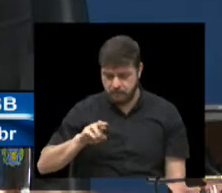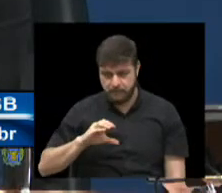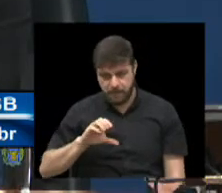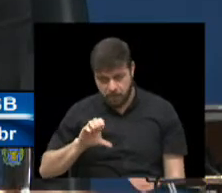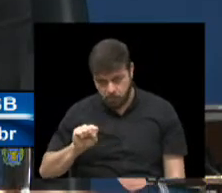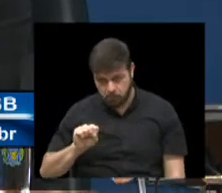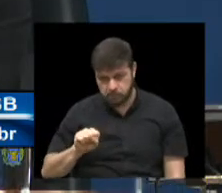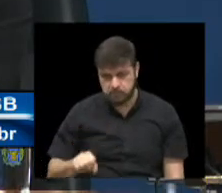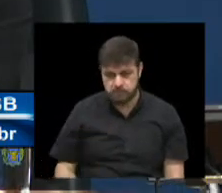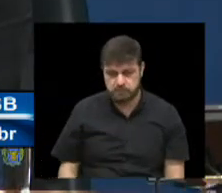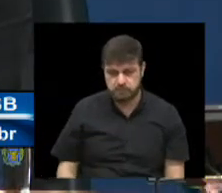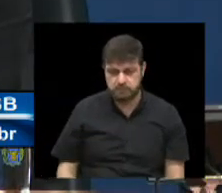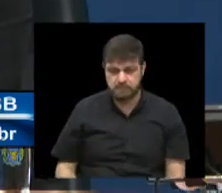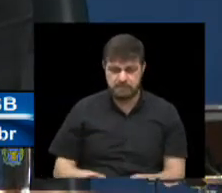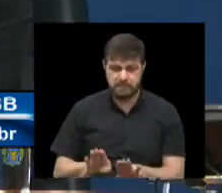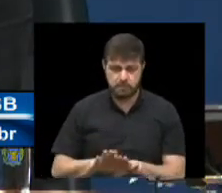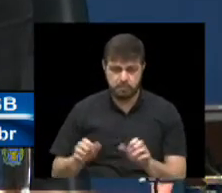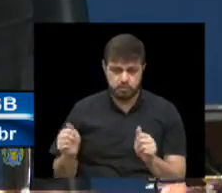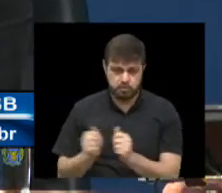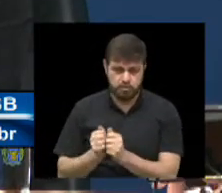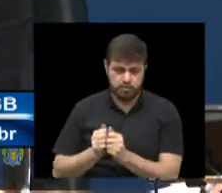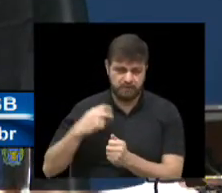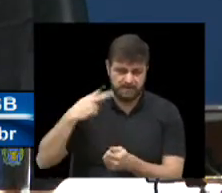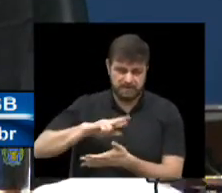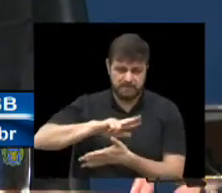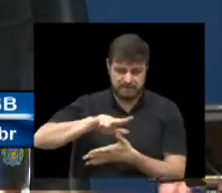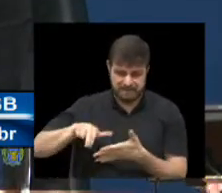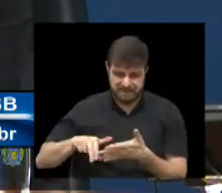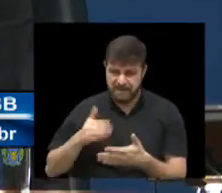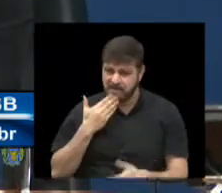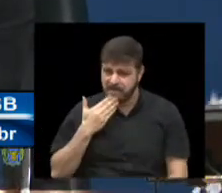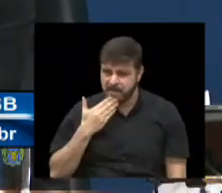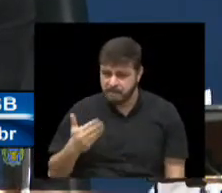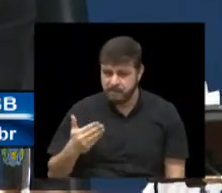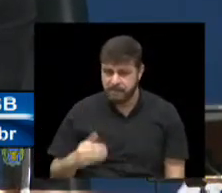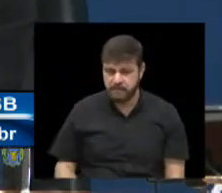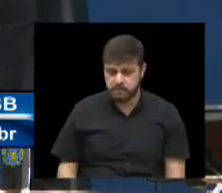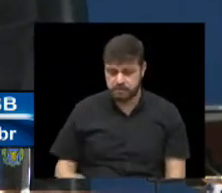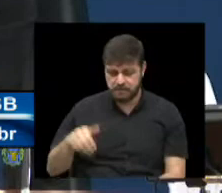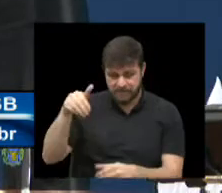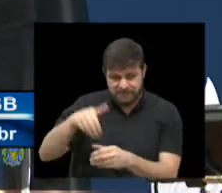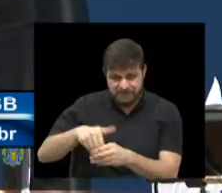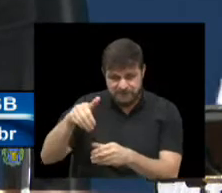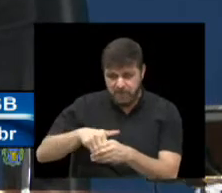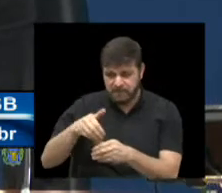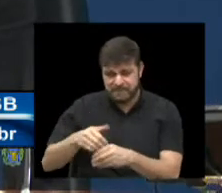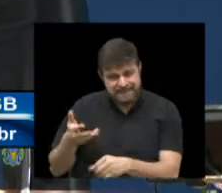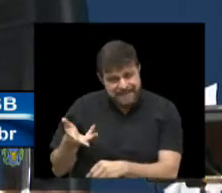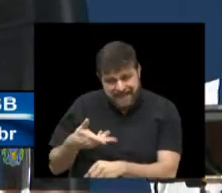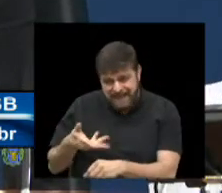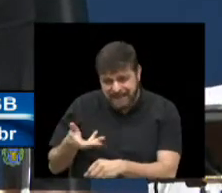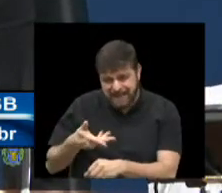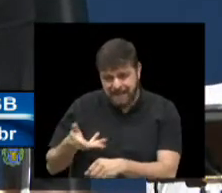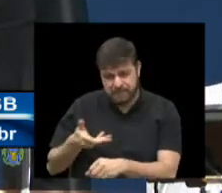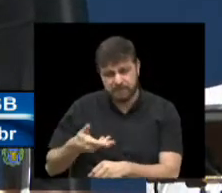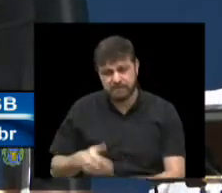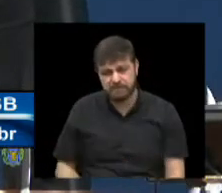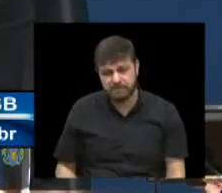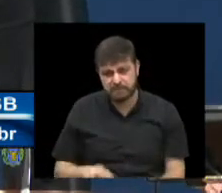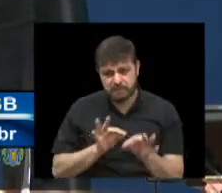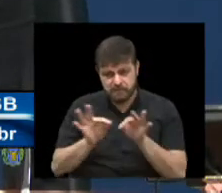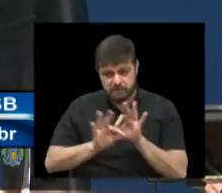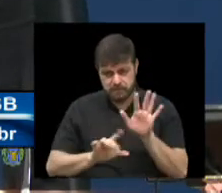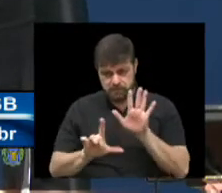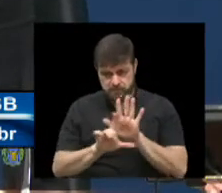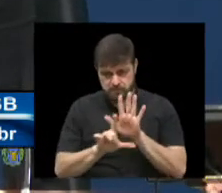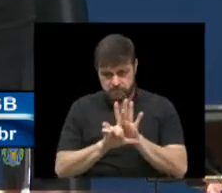de governo, apoiado por outros vereadores, que requer a tramitação regime de urgência do